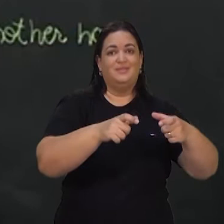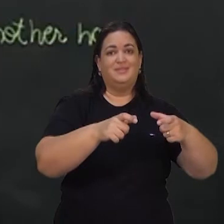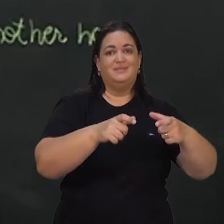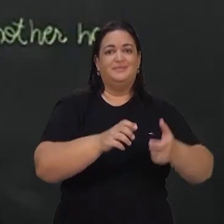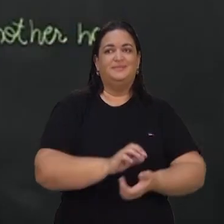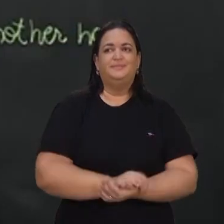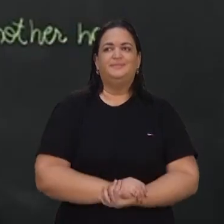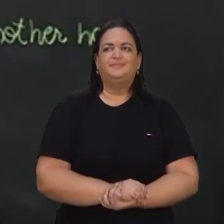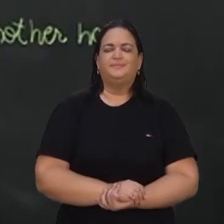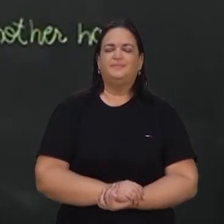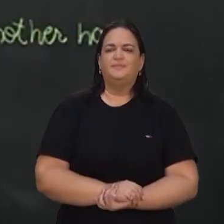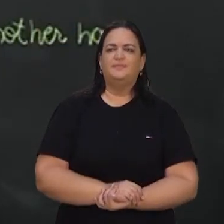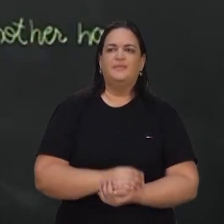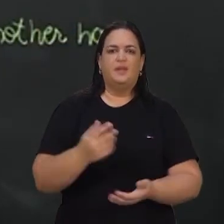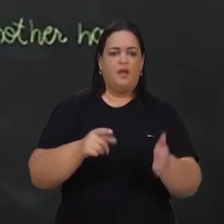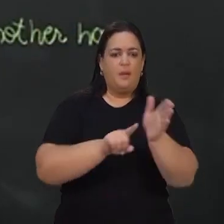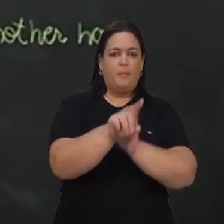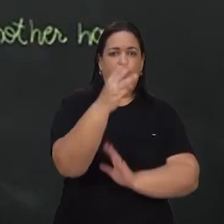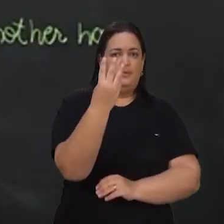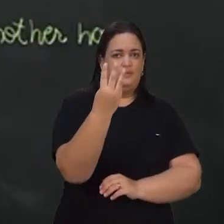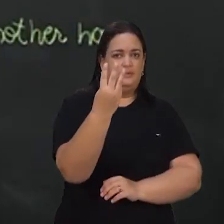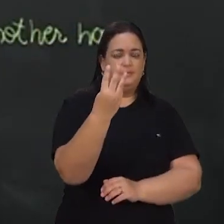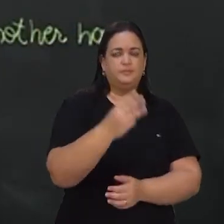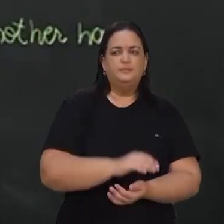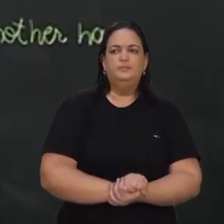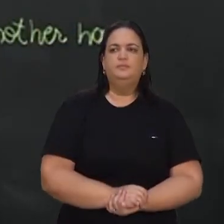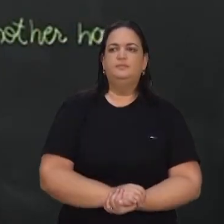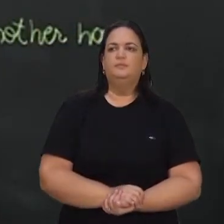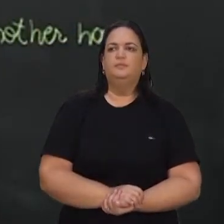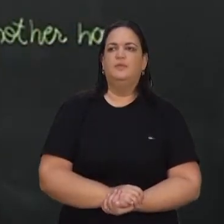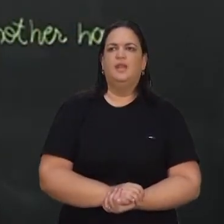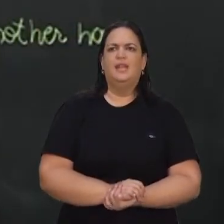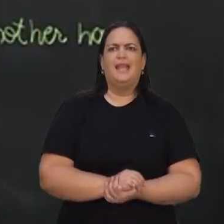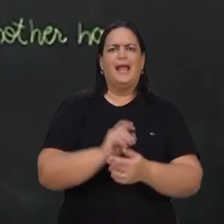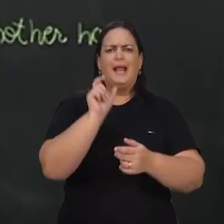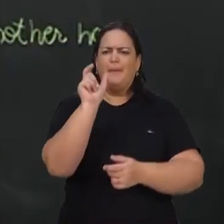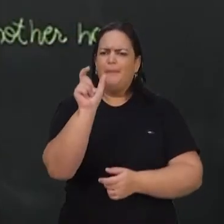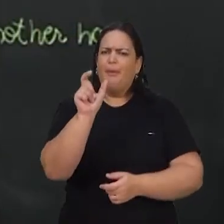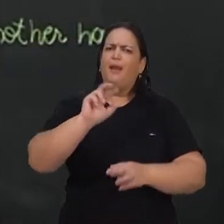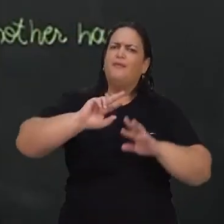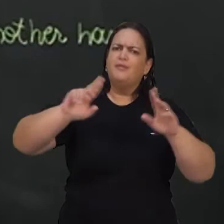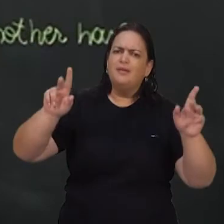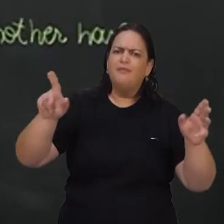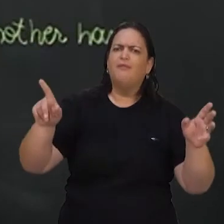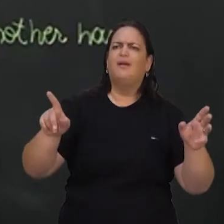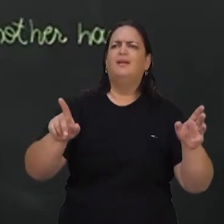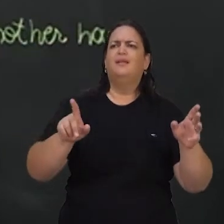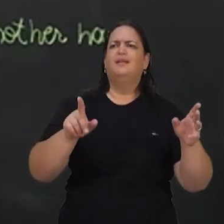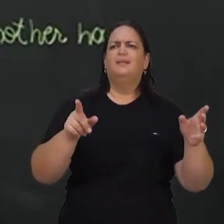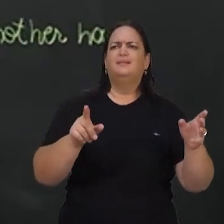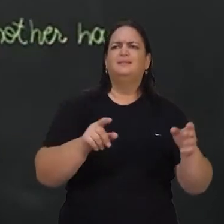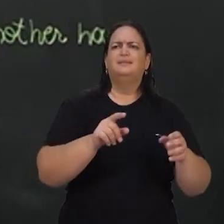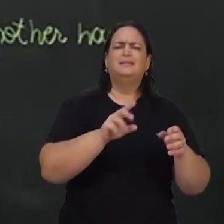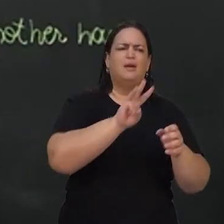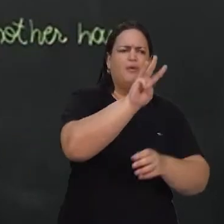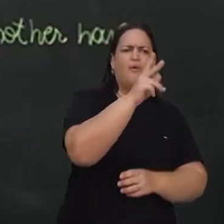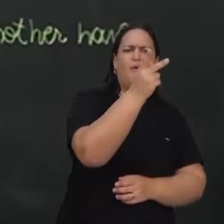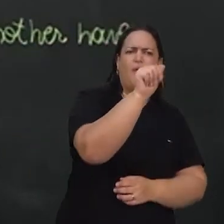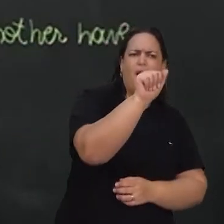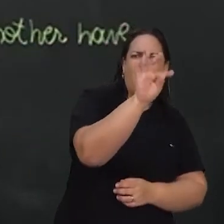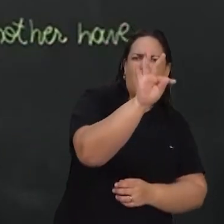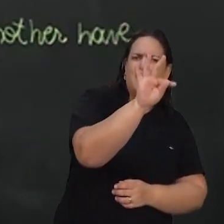Ok? A terceira agora. Teacher Debbie, what? What time e where? Você